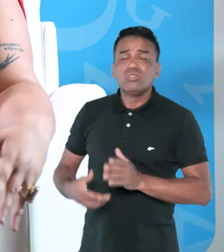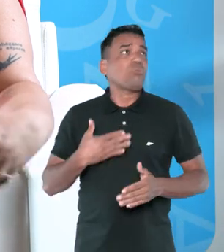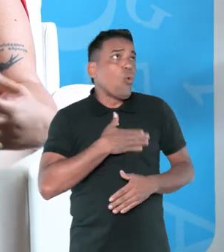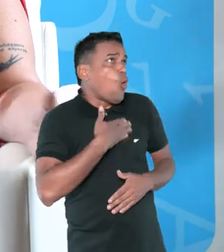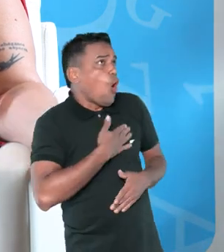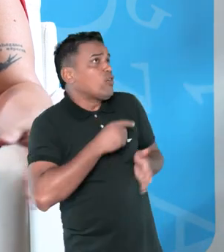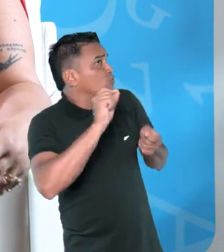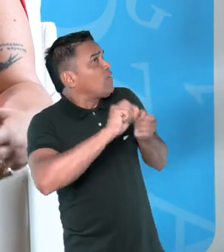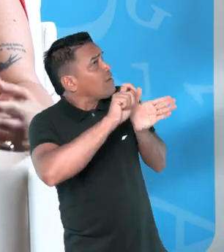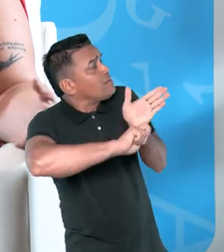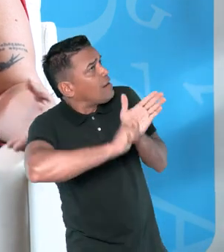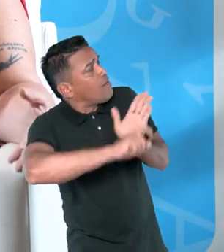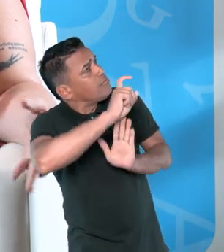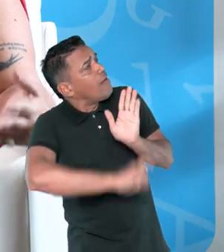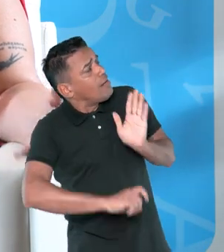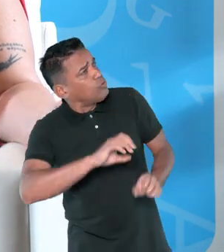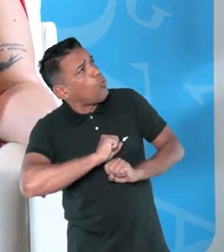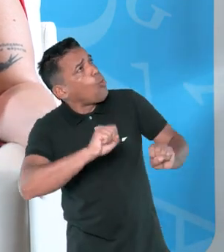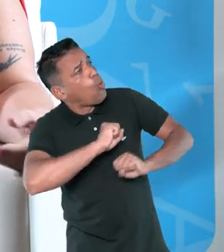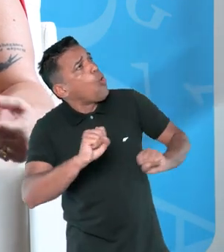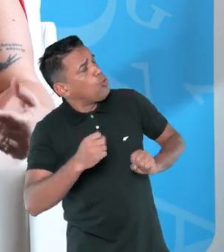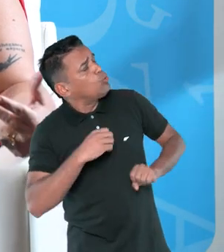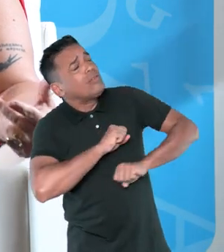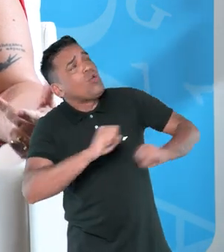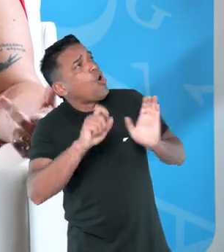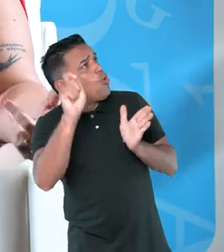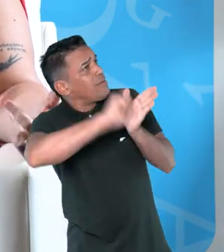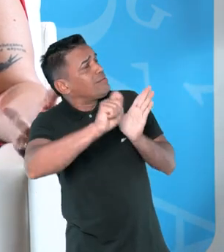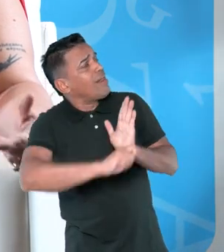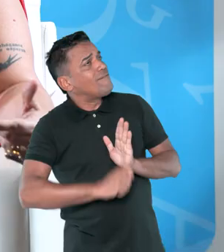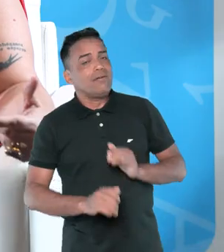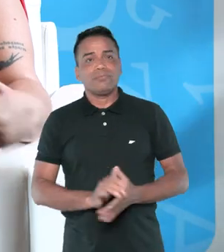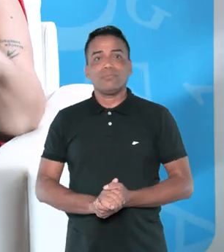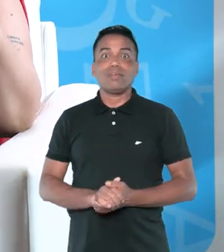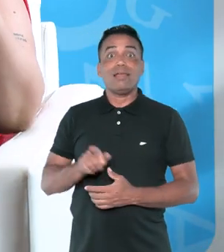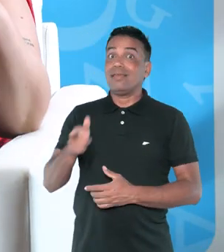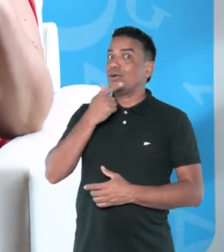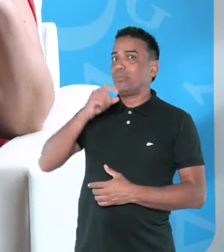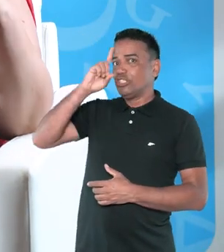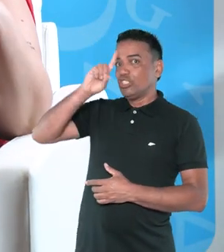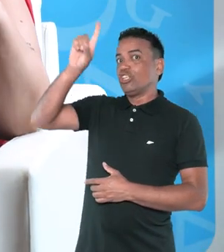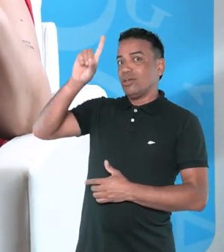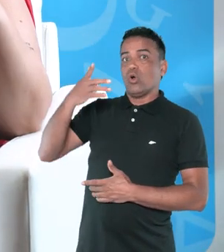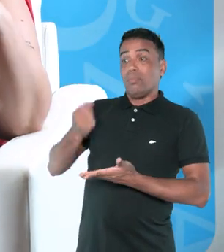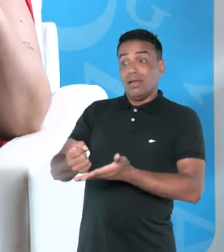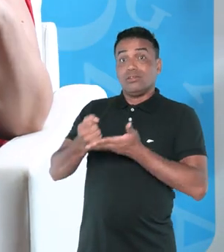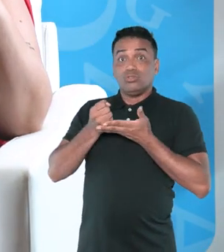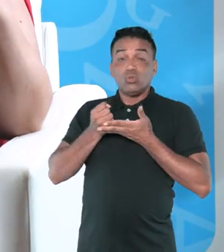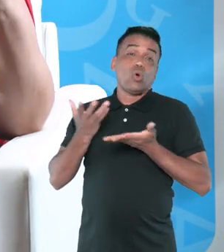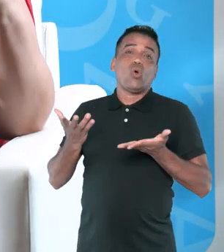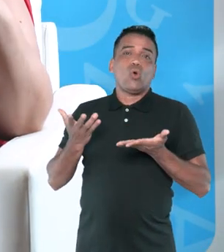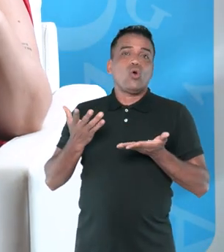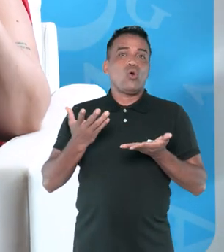eu gosto, porque eu gosto de escrever. E aí ele me ajudou lá,